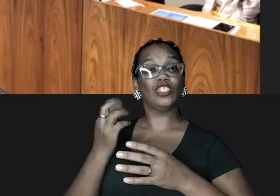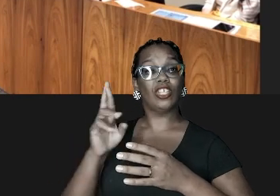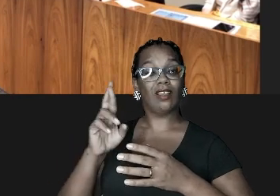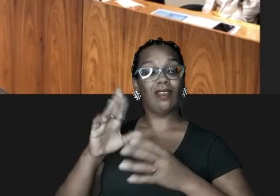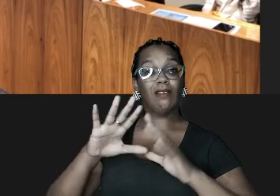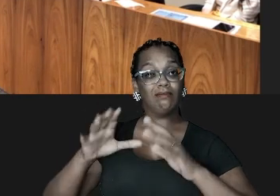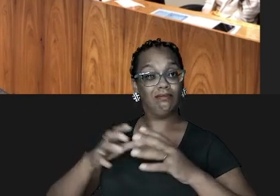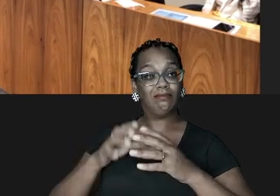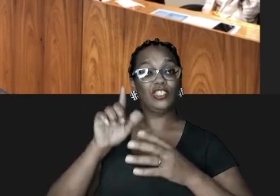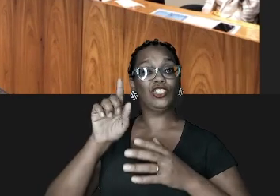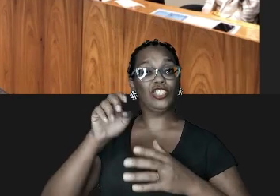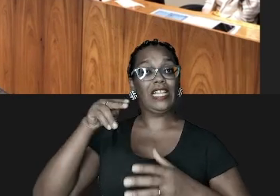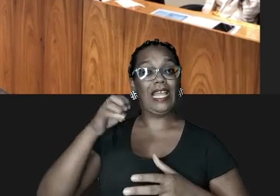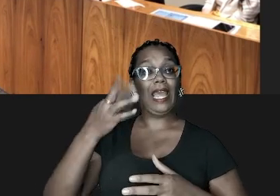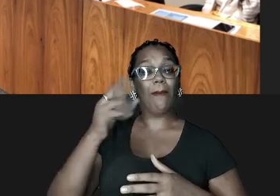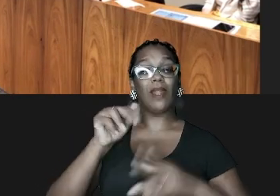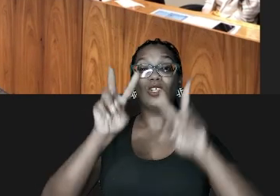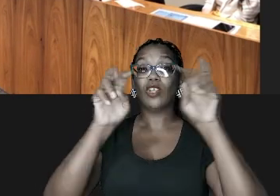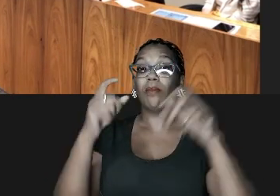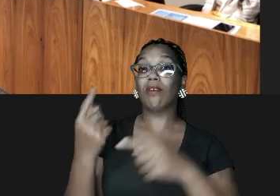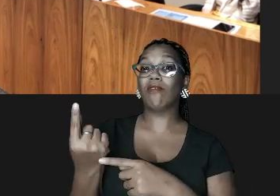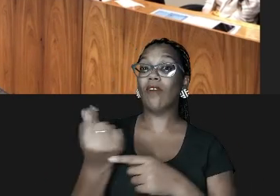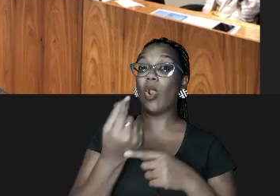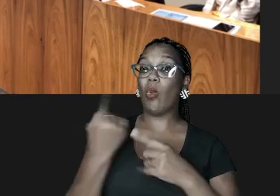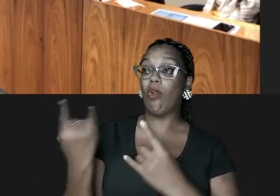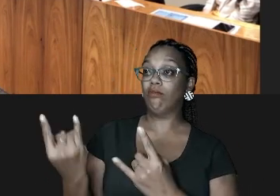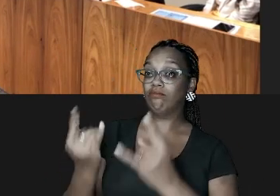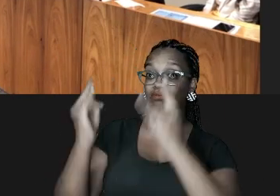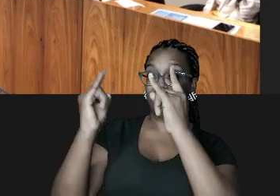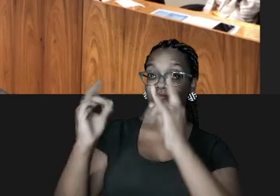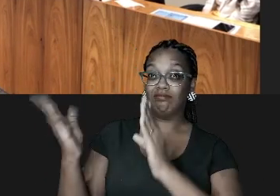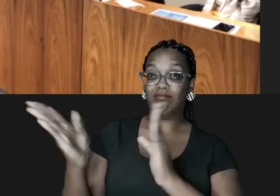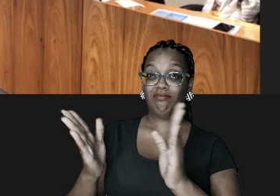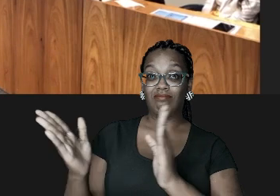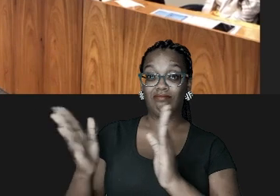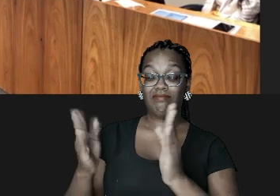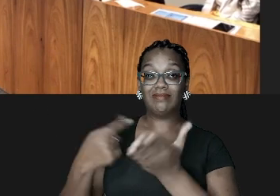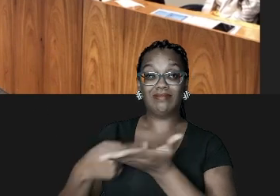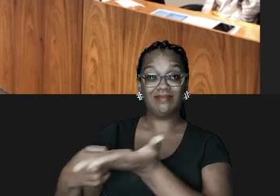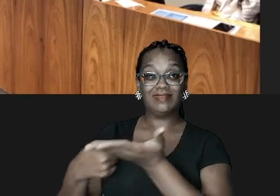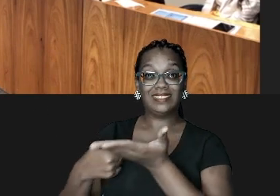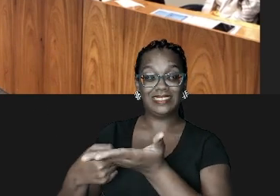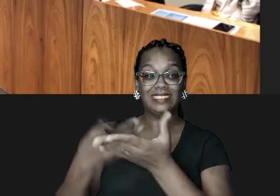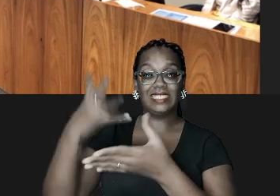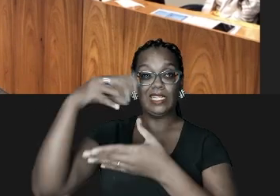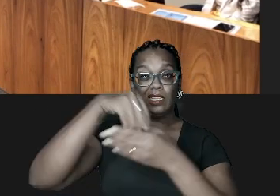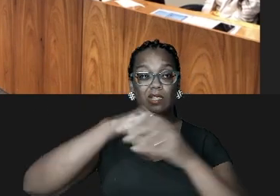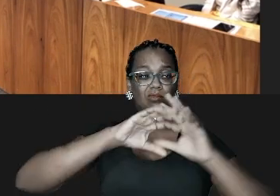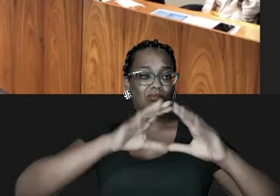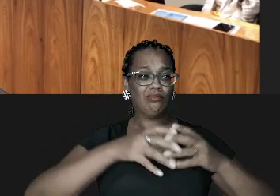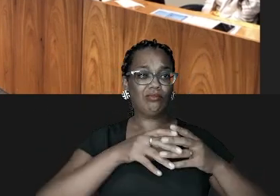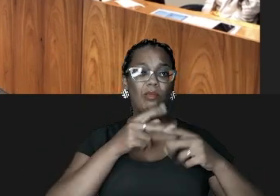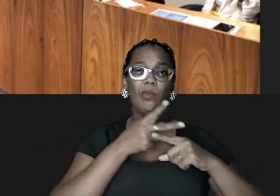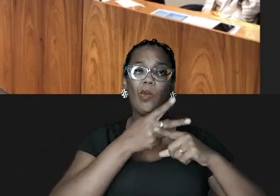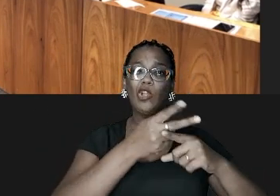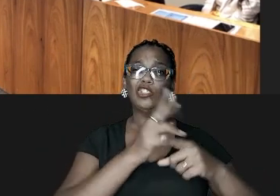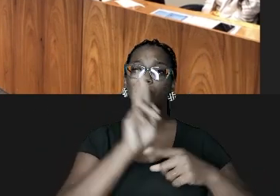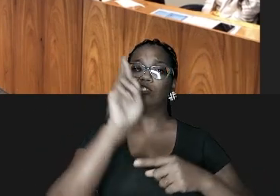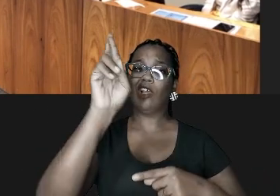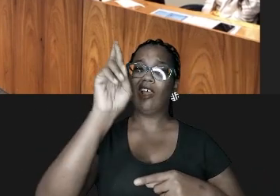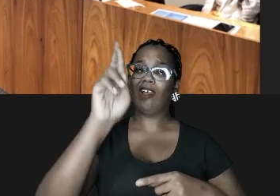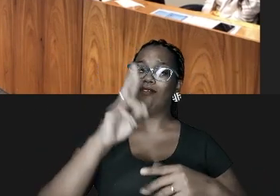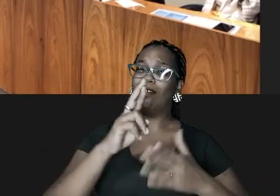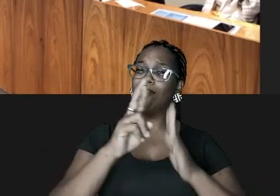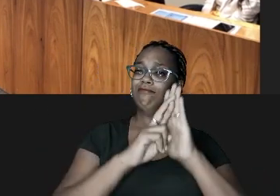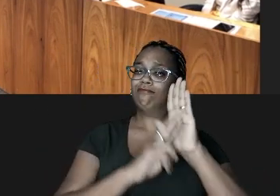comitê de implementação da convenção de Genebra sobre valores mobiliários intermediários integrou o Fórum de